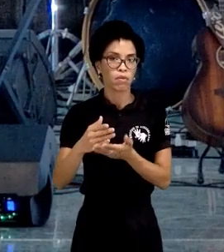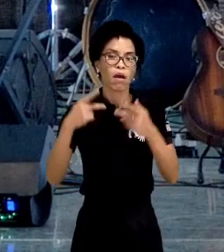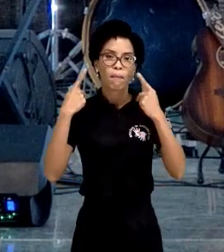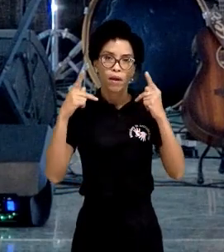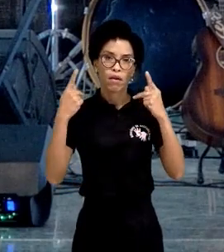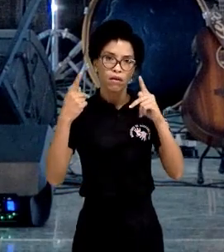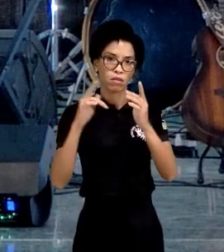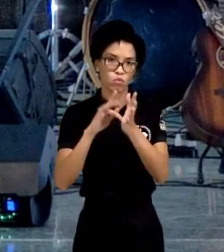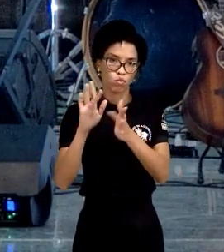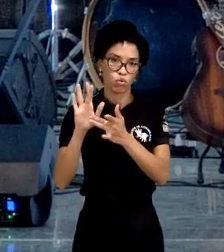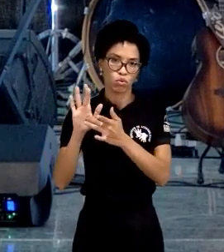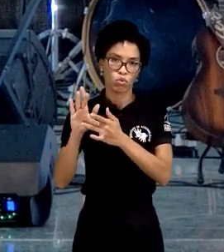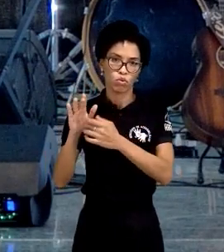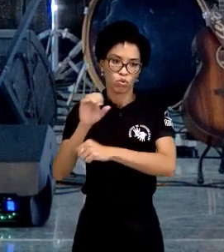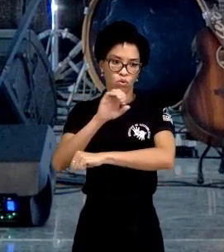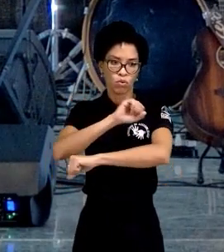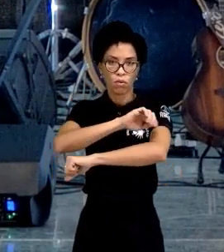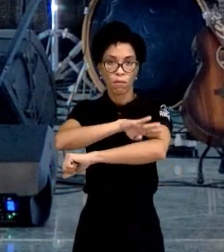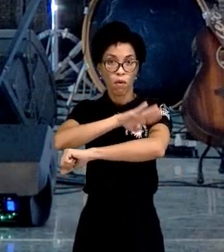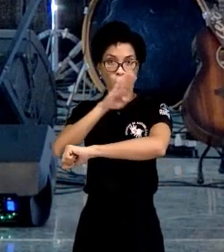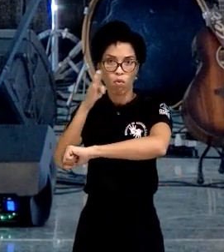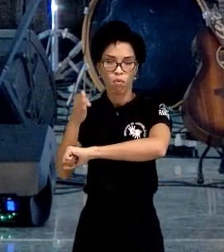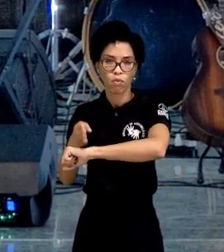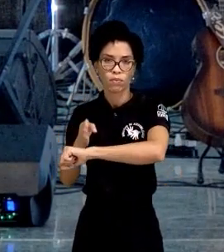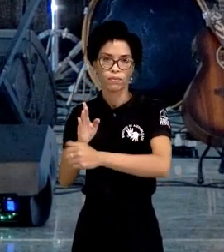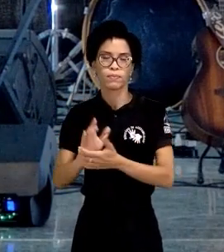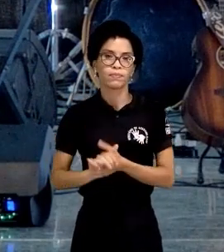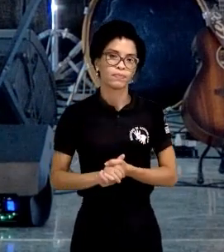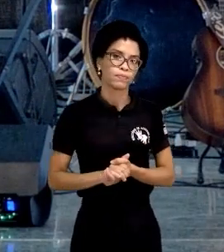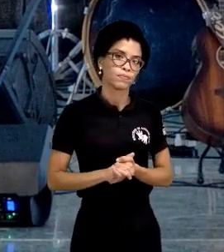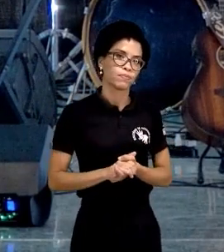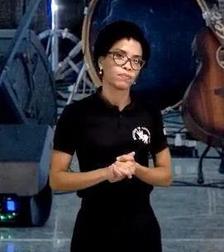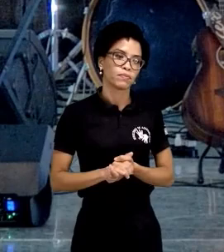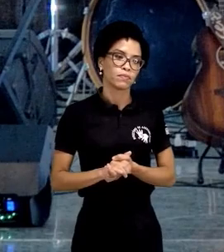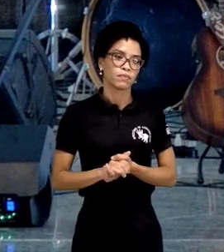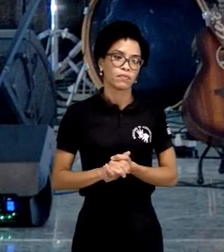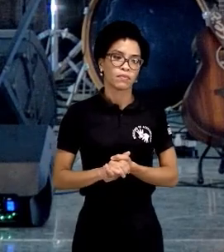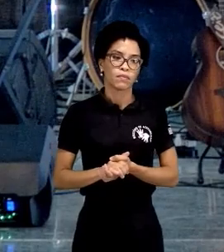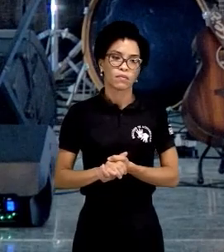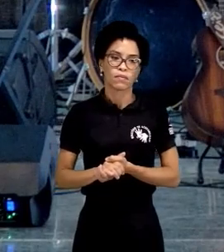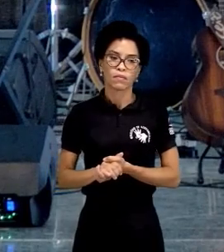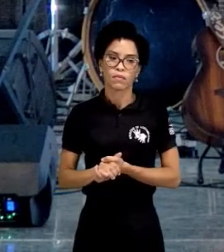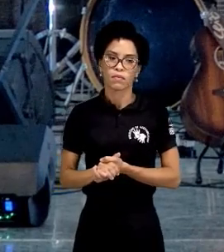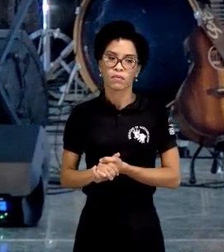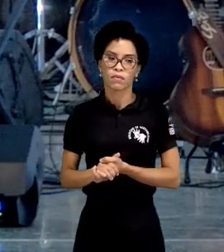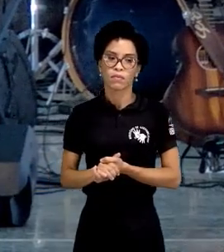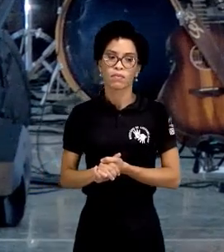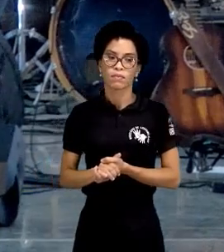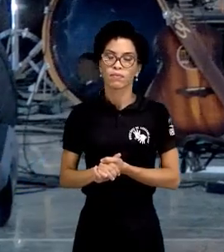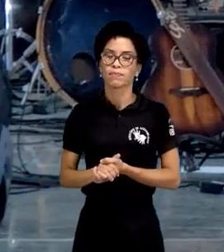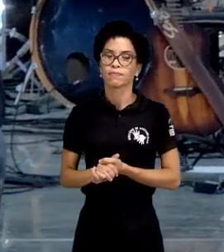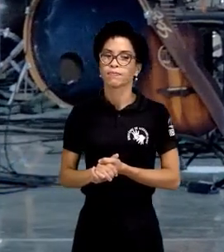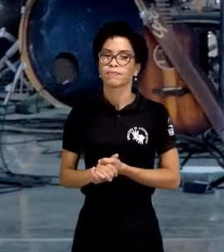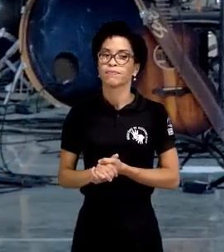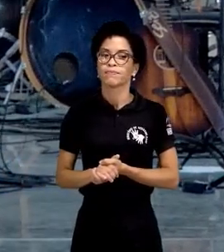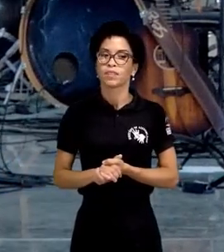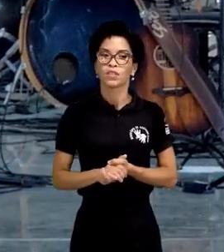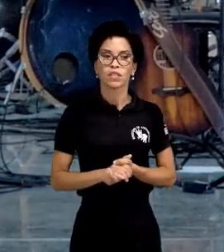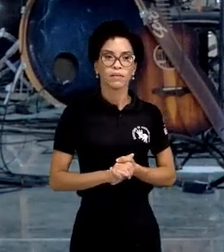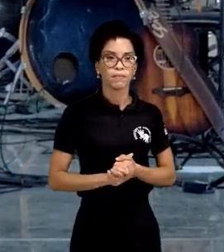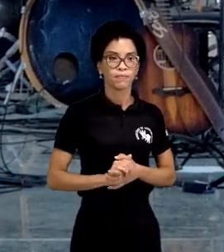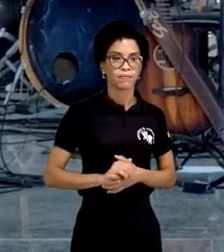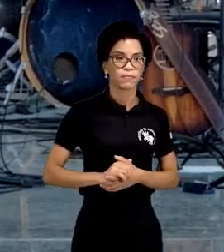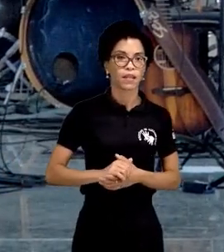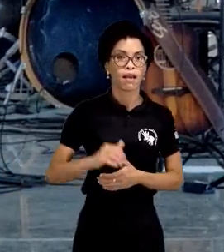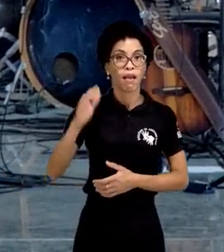este elemento de mudança. Tá certo? A ideia é que algumas coisas precisam mudar. Você concorda comigo? Diante de tudo que